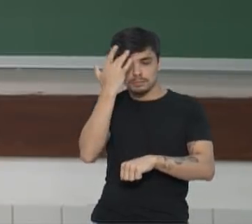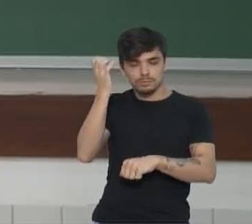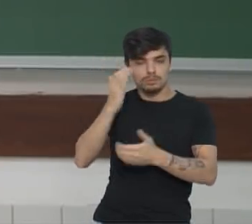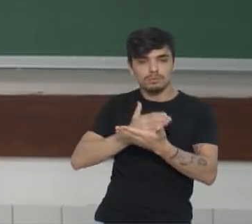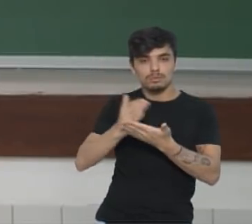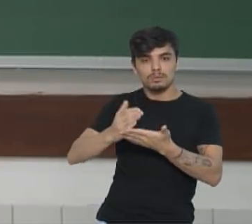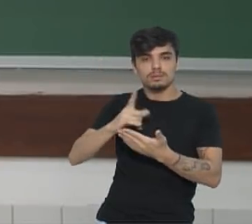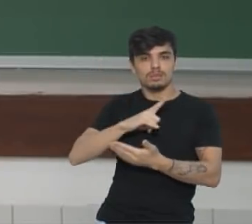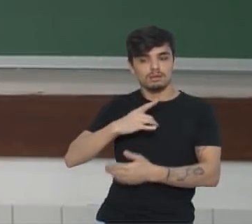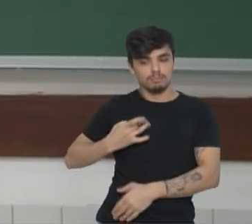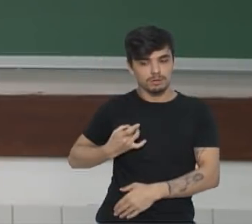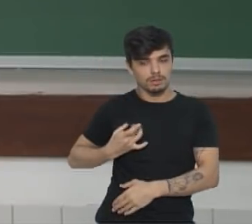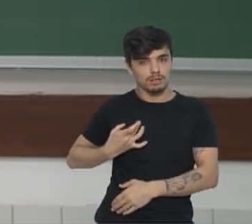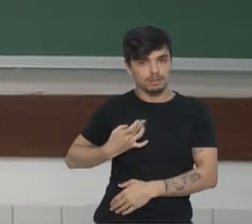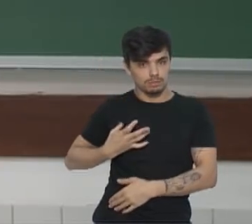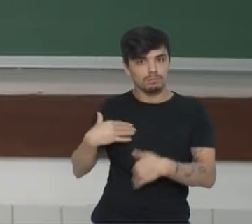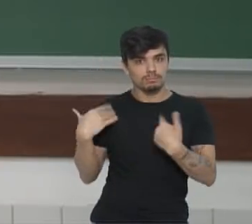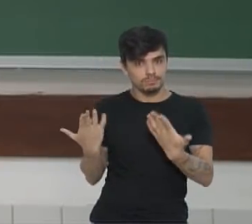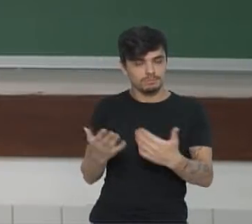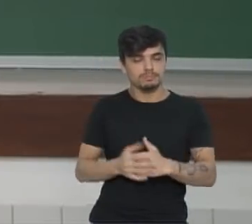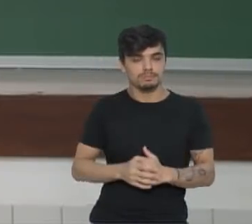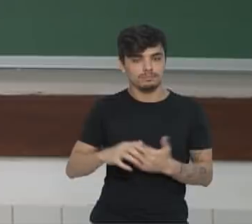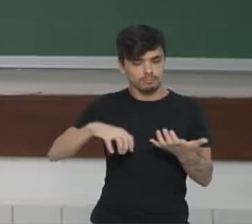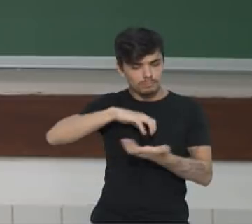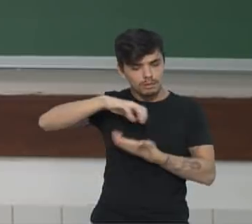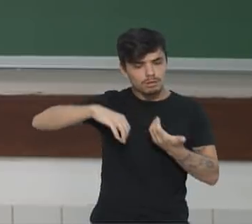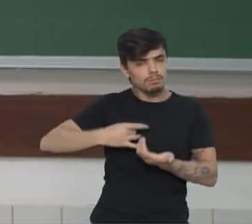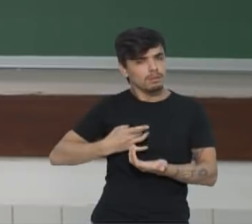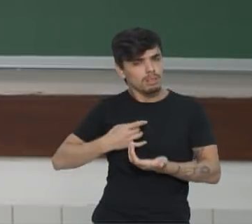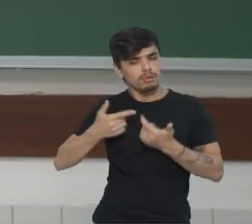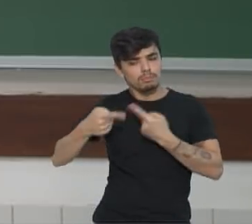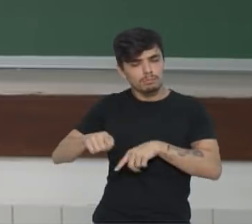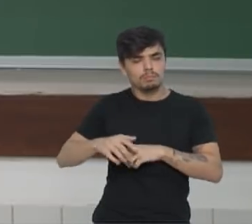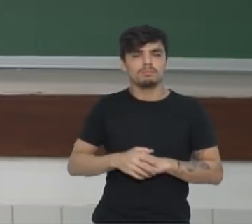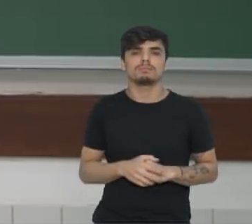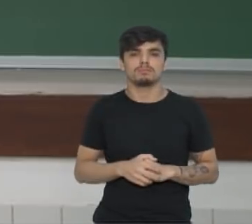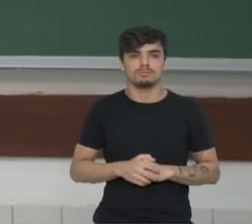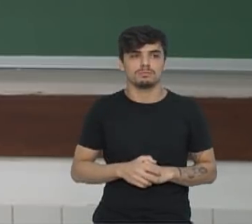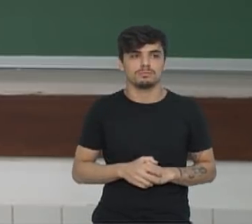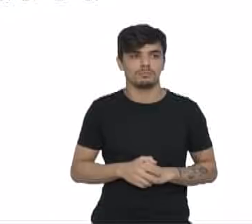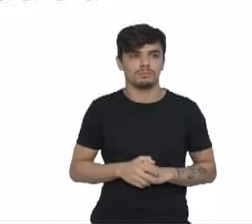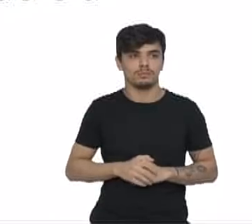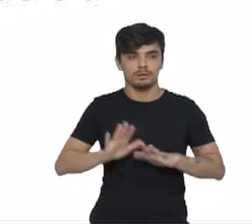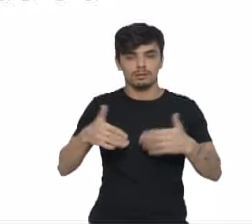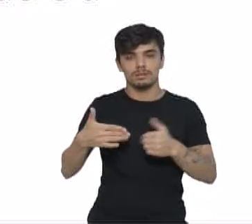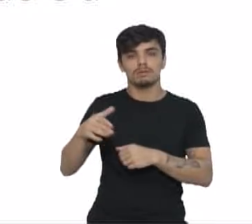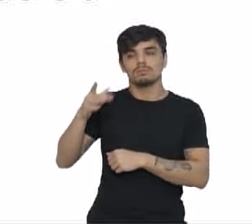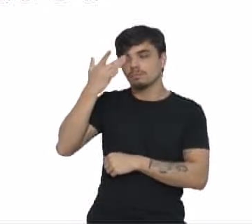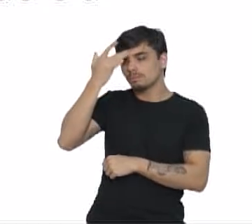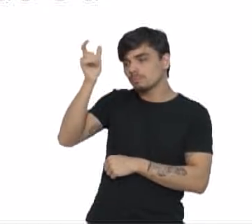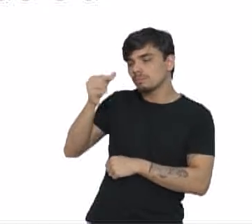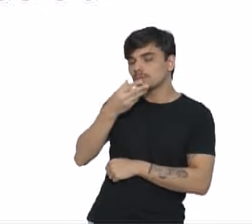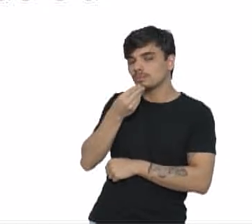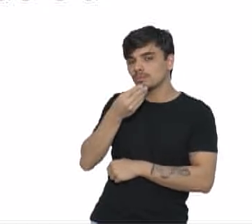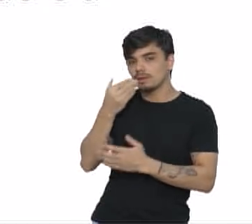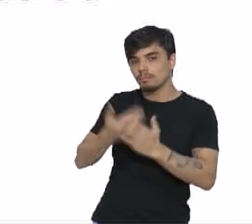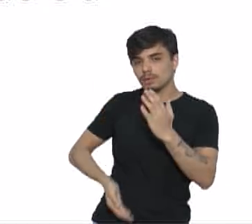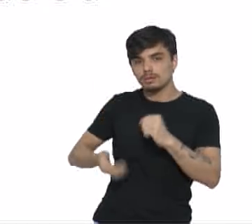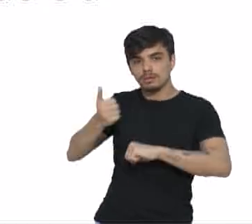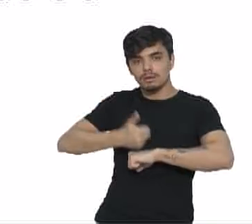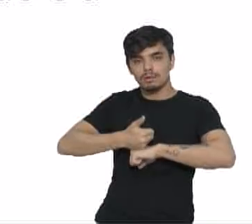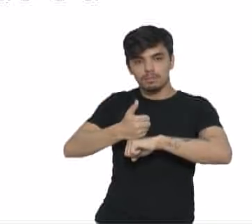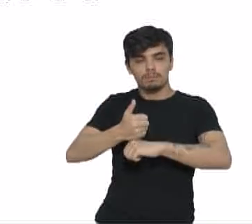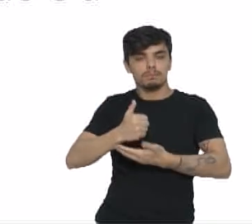da Revolução. O povo começa a ter medo. E aí, Robespierre perde todo o seu apoio. Em 1794, se